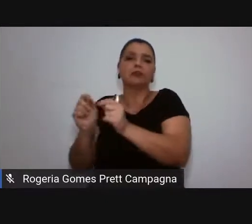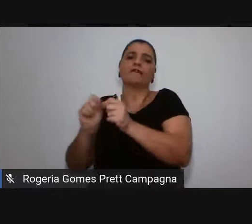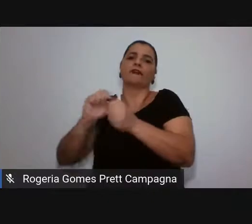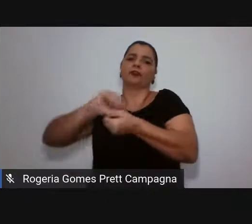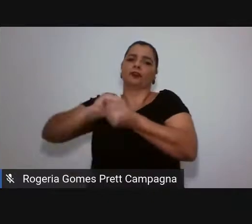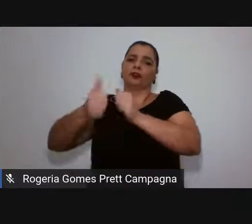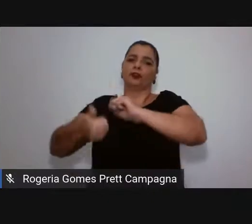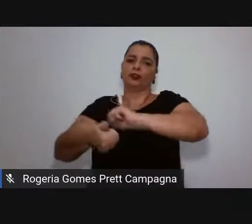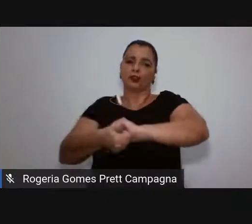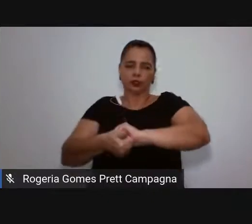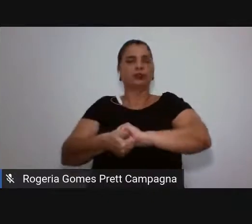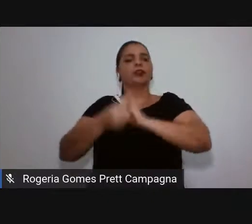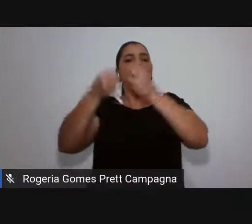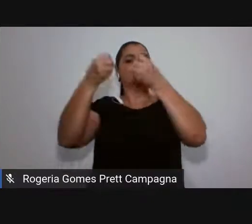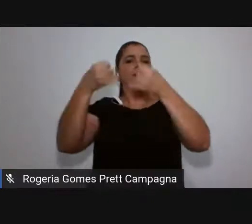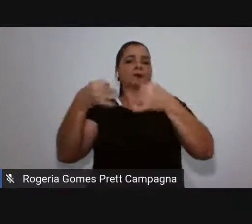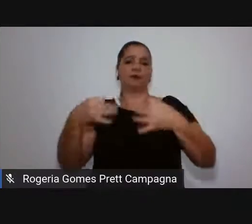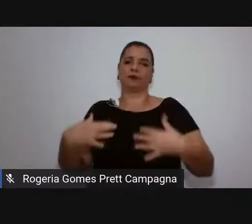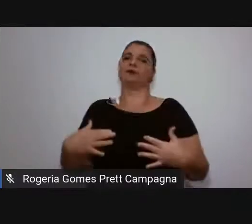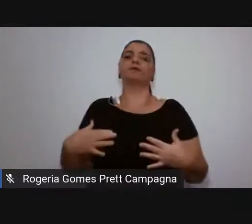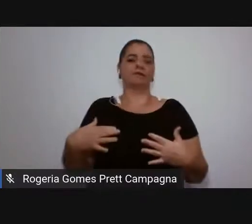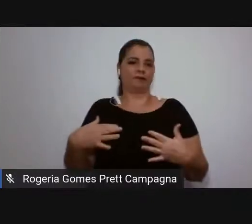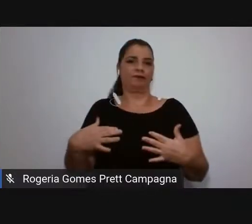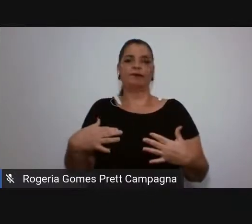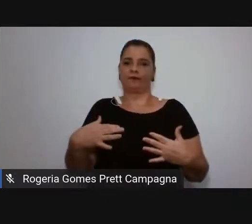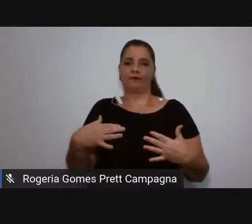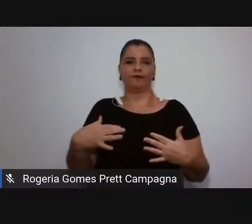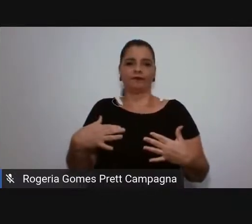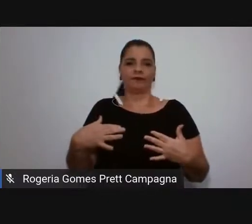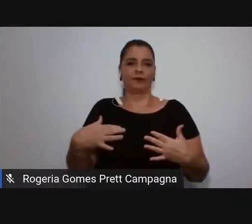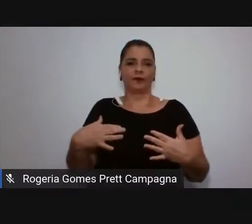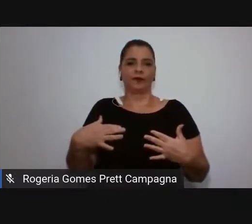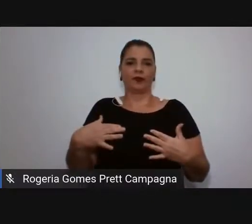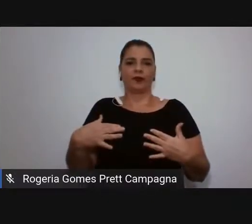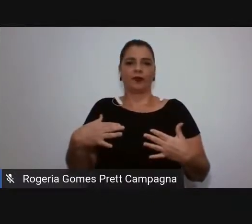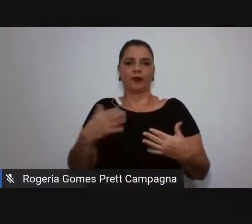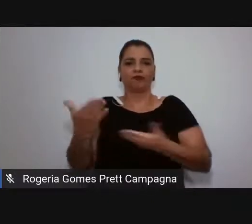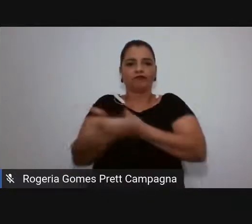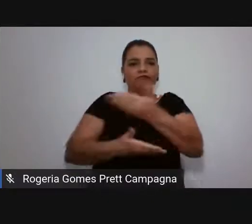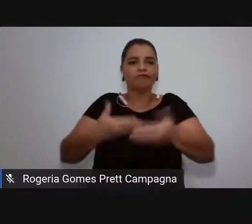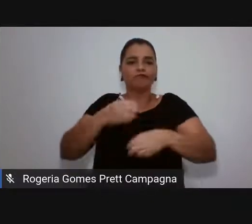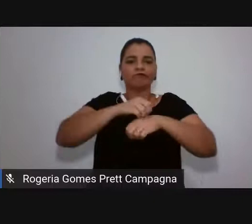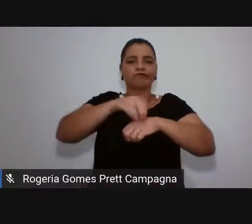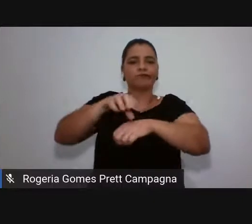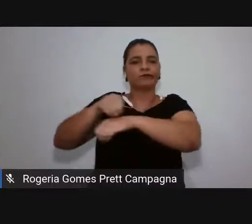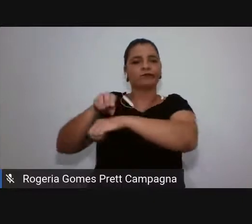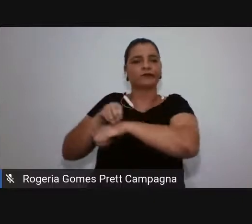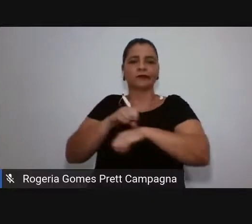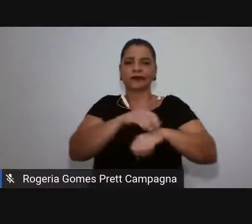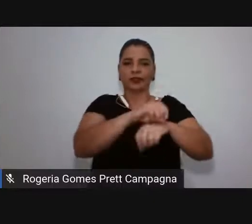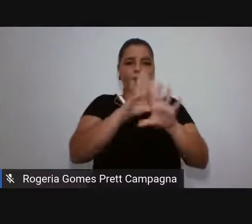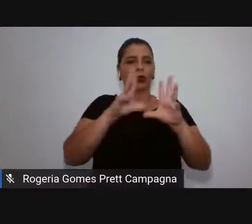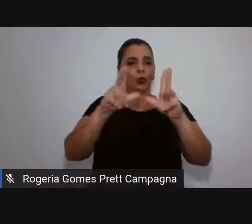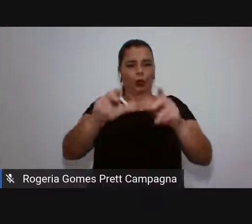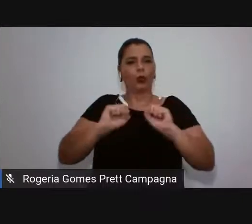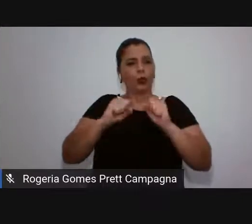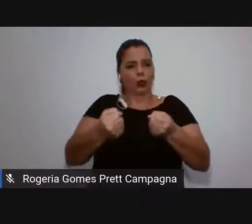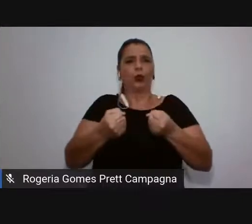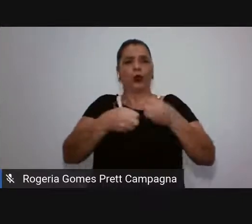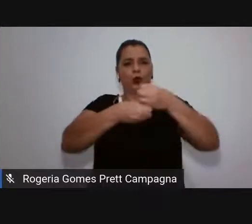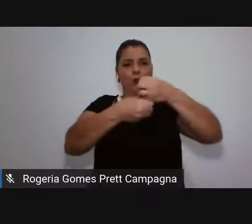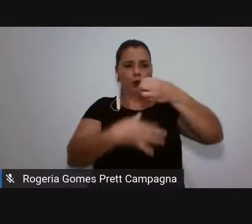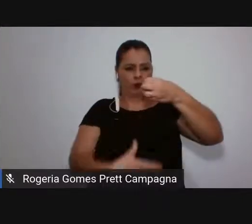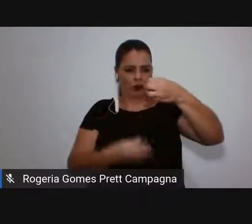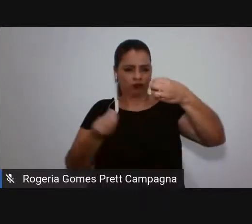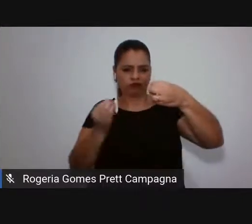para ser mais autoexplicativo e assim valer como uma forma de compartilhar com todo mundo que estava aqui até agora nesse esforço para acompanhar o que